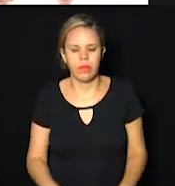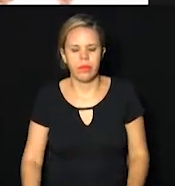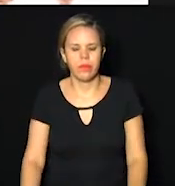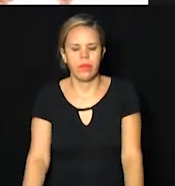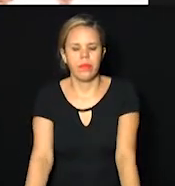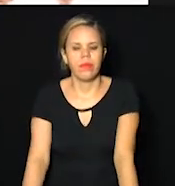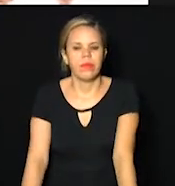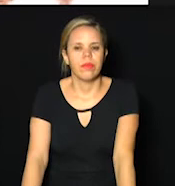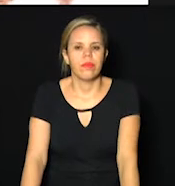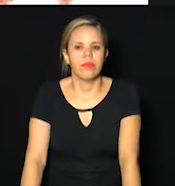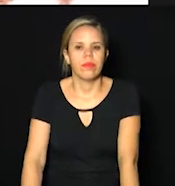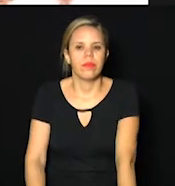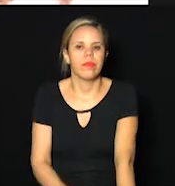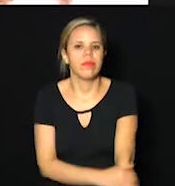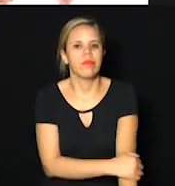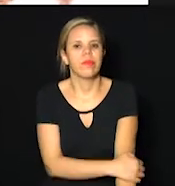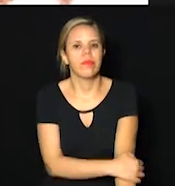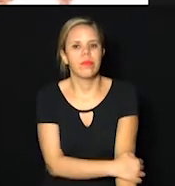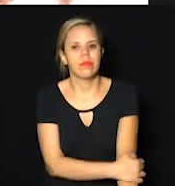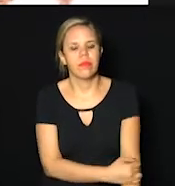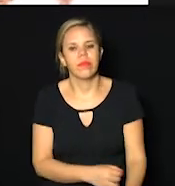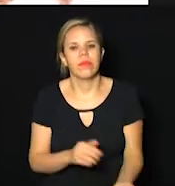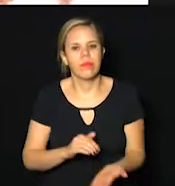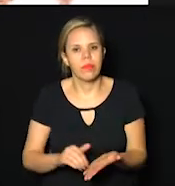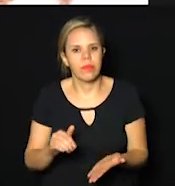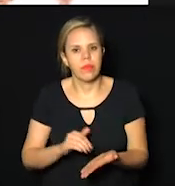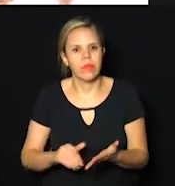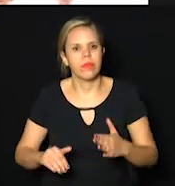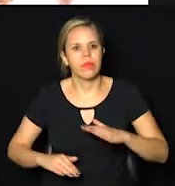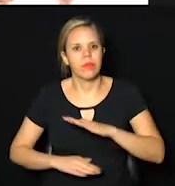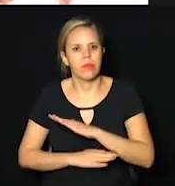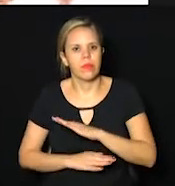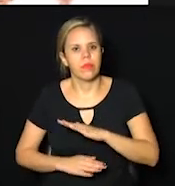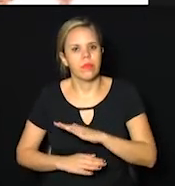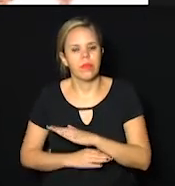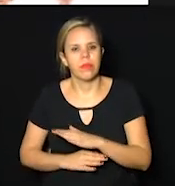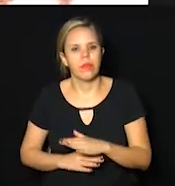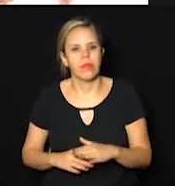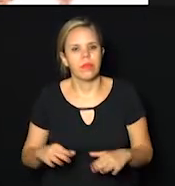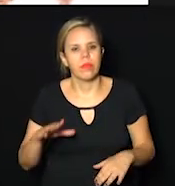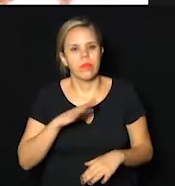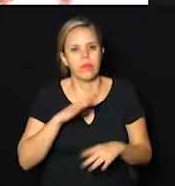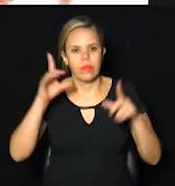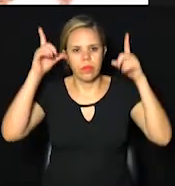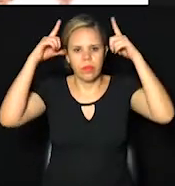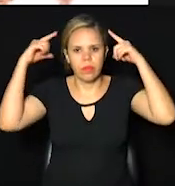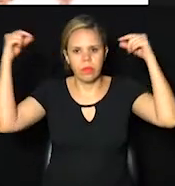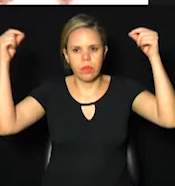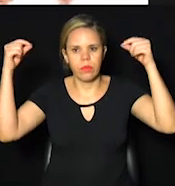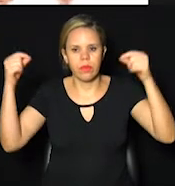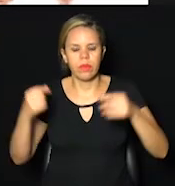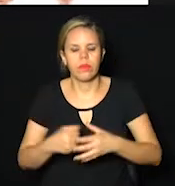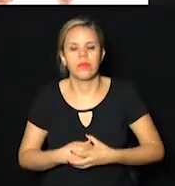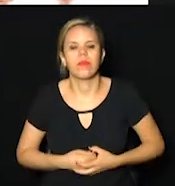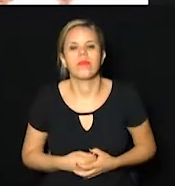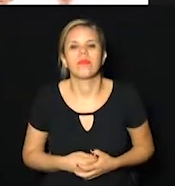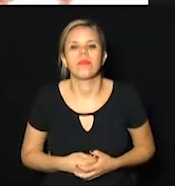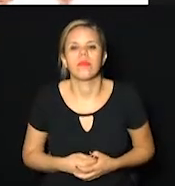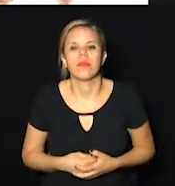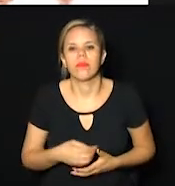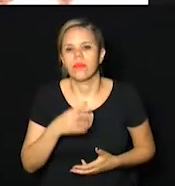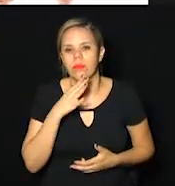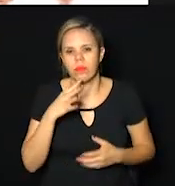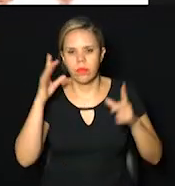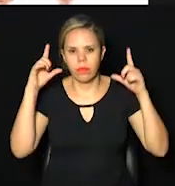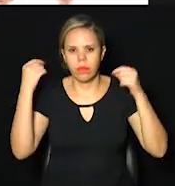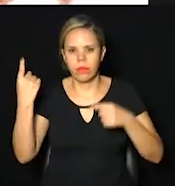Amanda, assessora-geral da presidência da Câmara Municipal de Olambra. Olá, Amanda. Eu conheço Olambra, fui uma